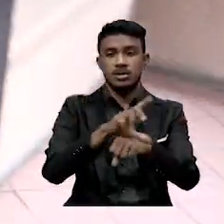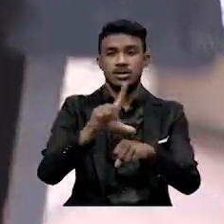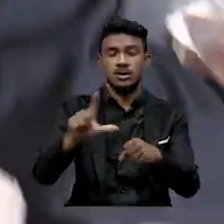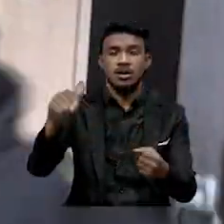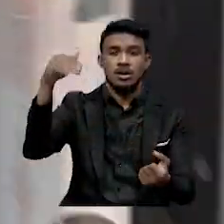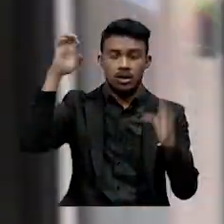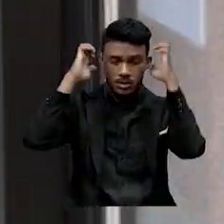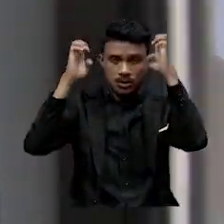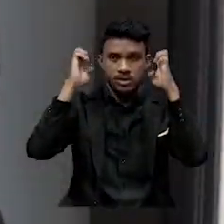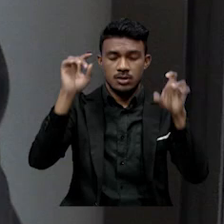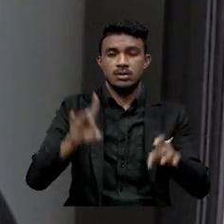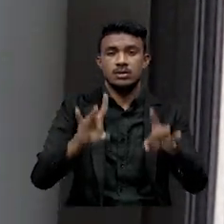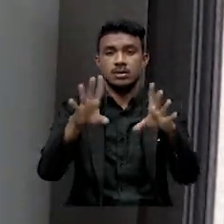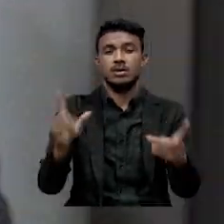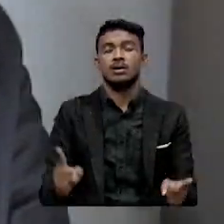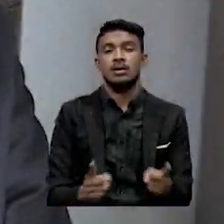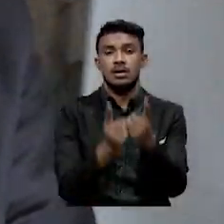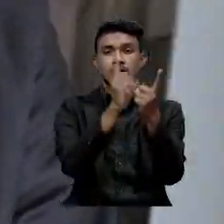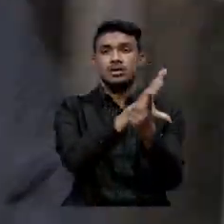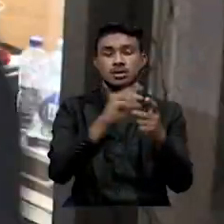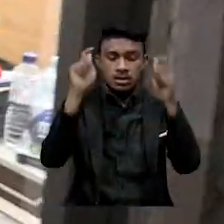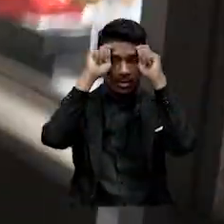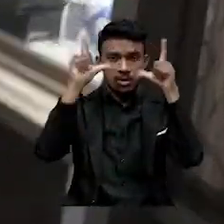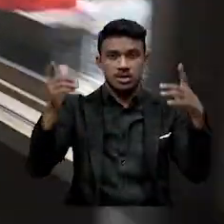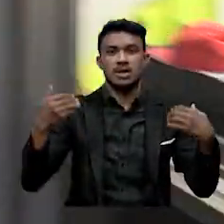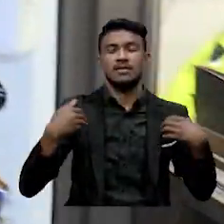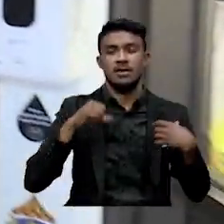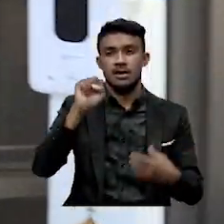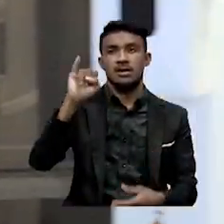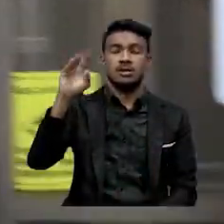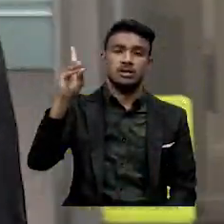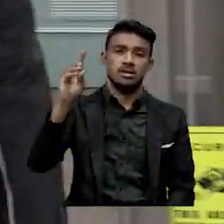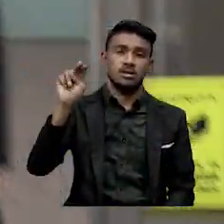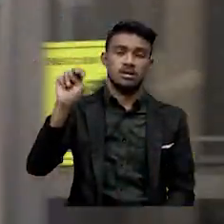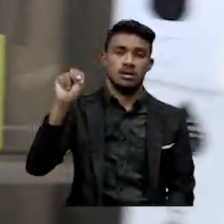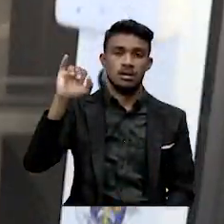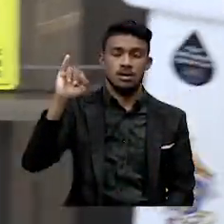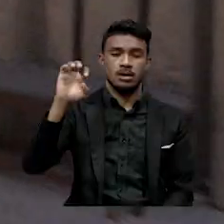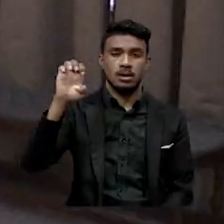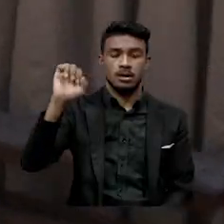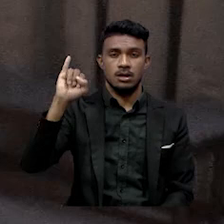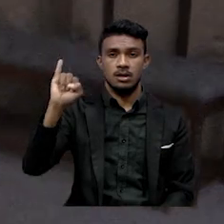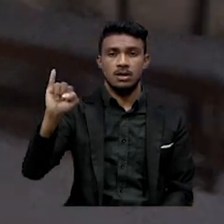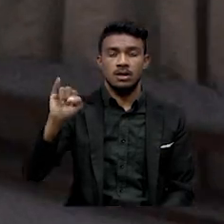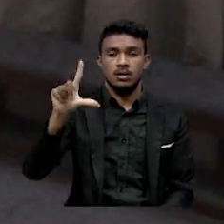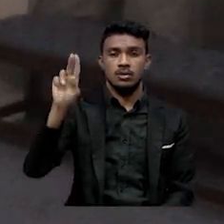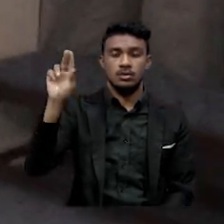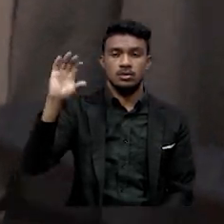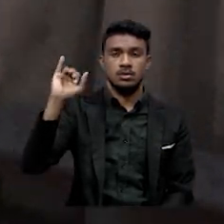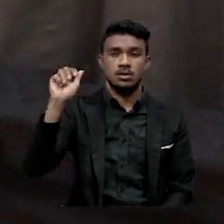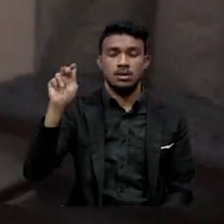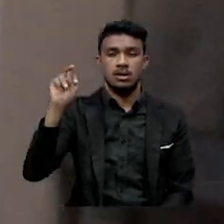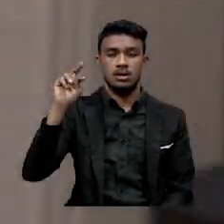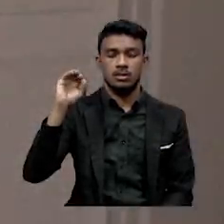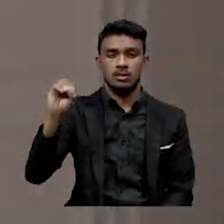Hato, banhira sormalo o Consul Geral Timor-Leste e a Sydney, Luciano Valentim da Conceição, foi em Lalaixne.